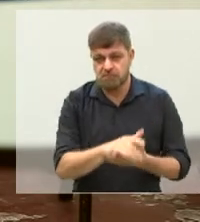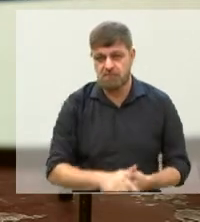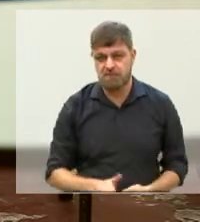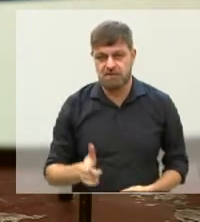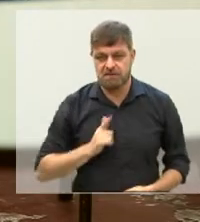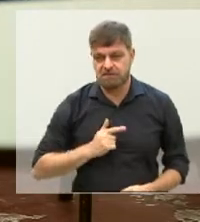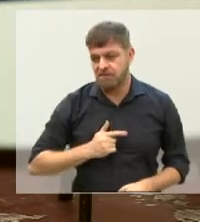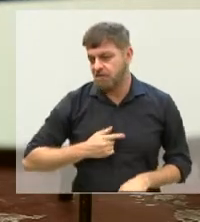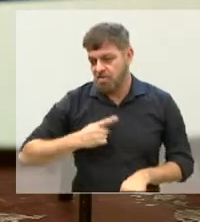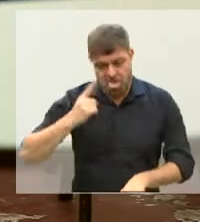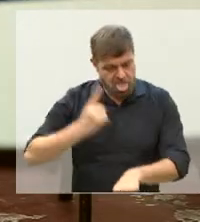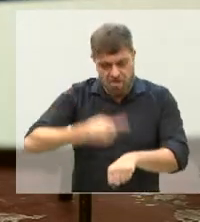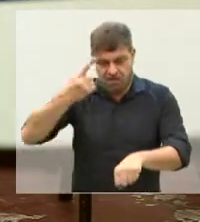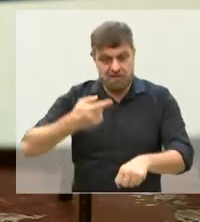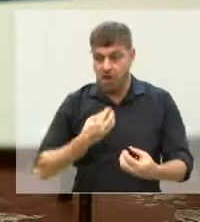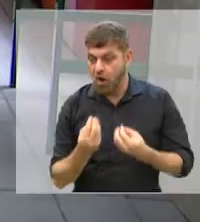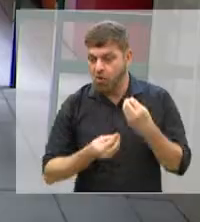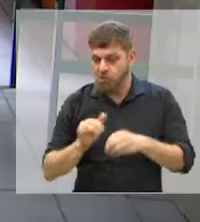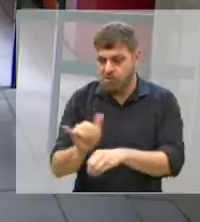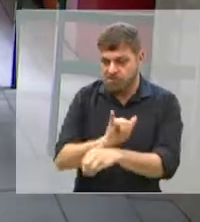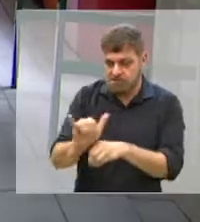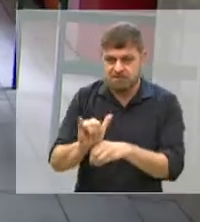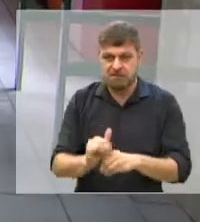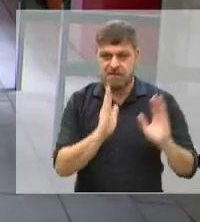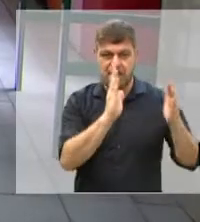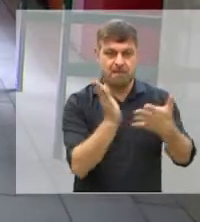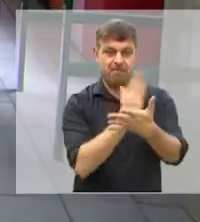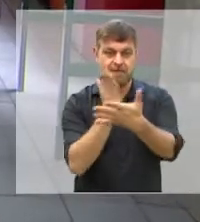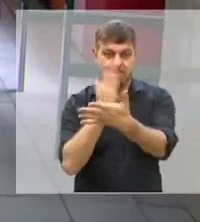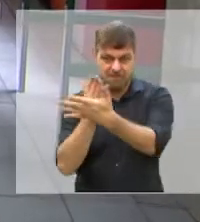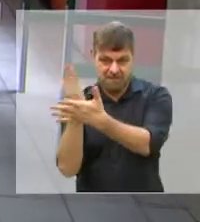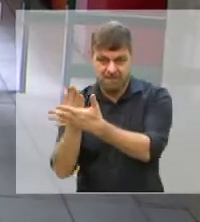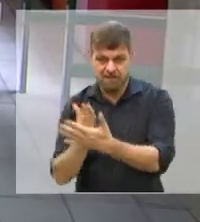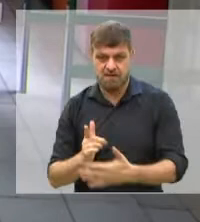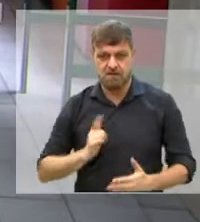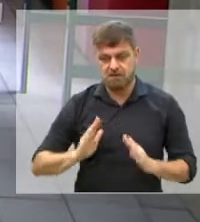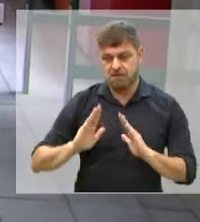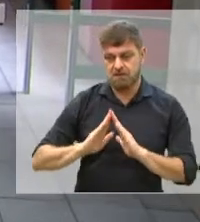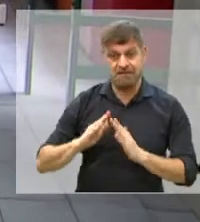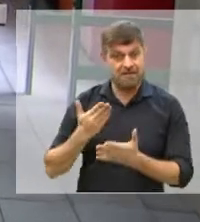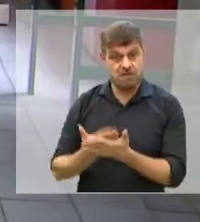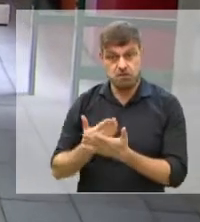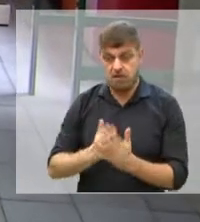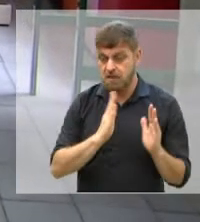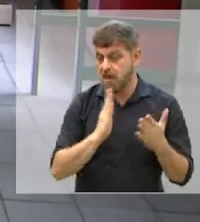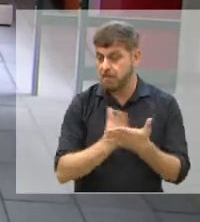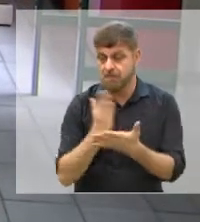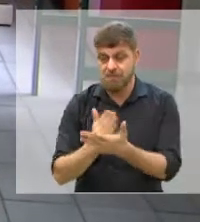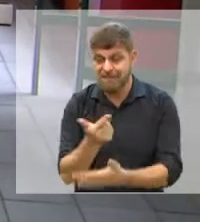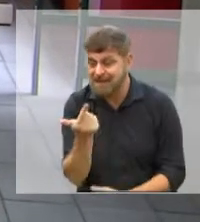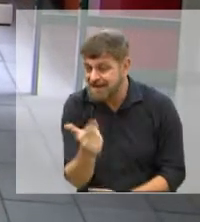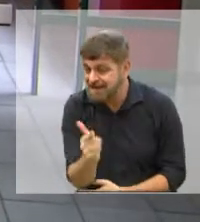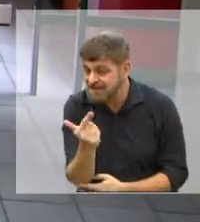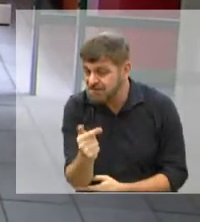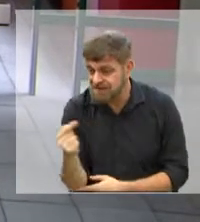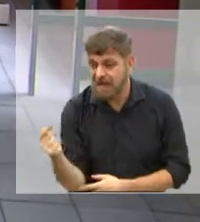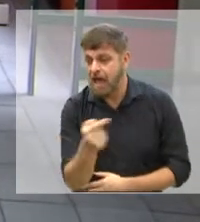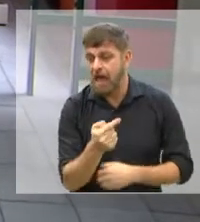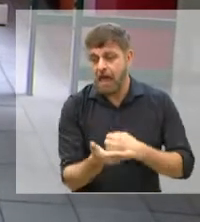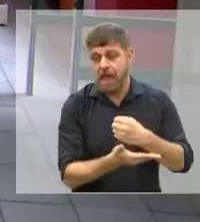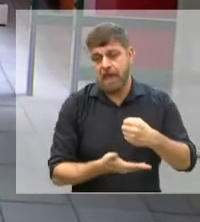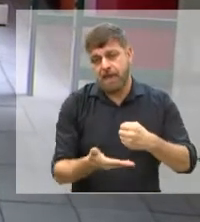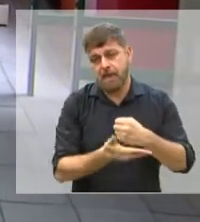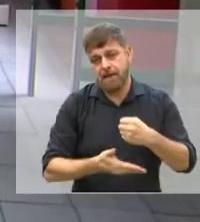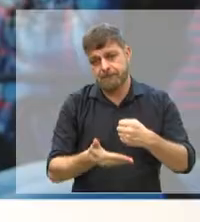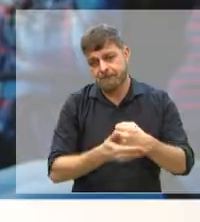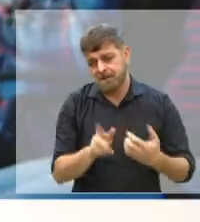vira nos 30. É quase isso, né? Ou biblioteca. Hoje algumas escolas não têm mesmo a biblioteca, né? Que é um instrumental básico de trabalho